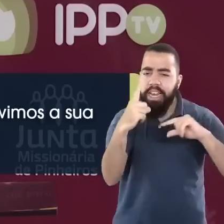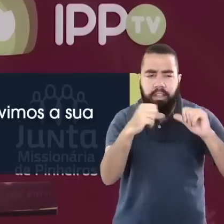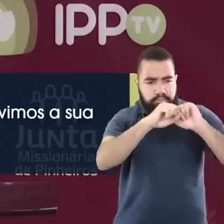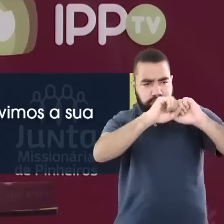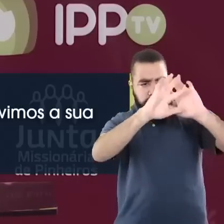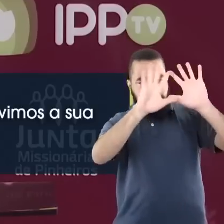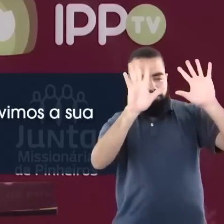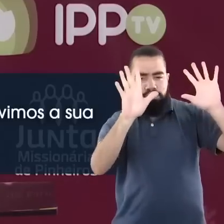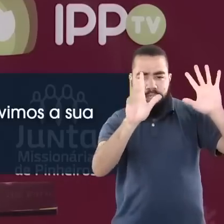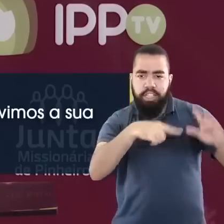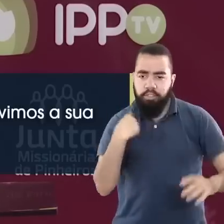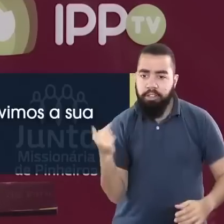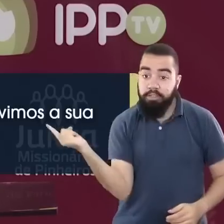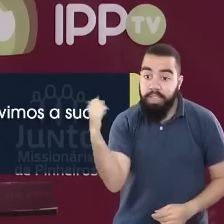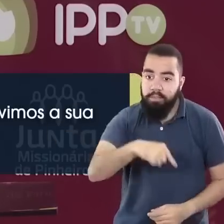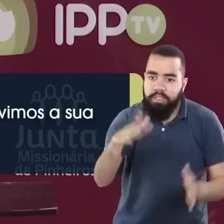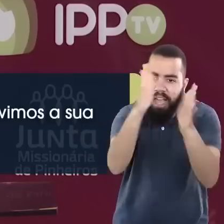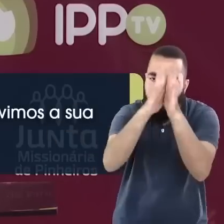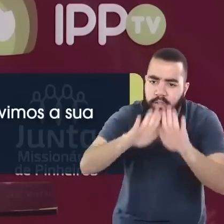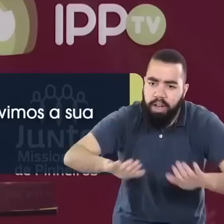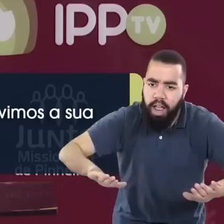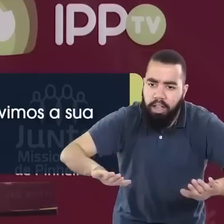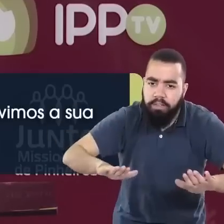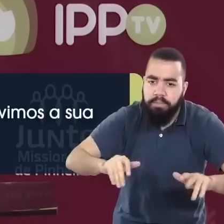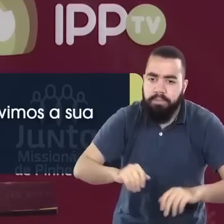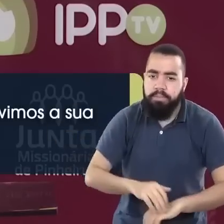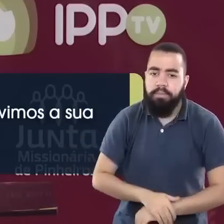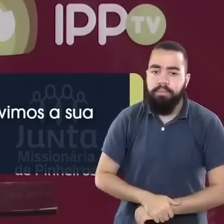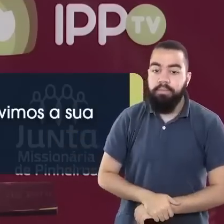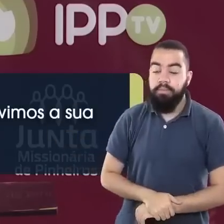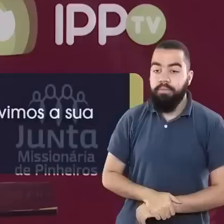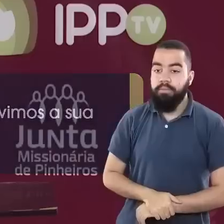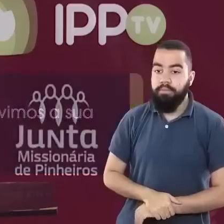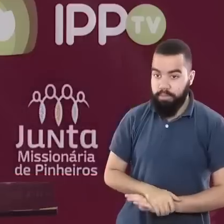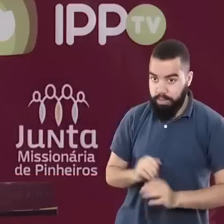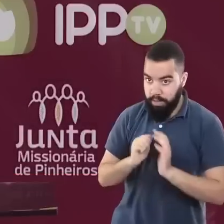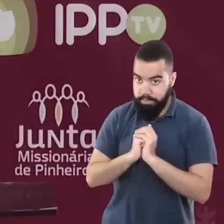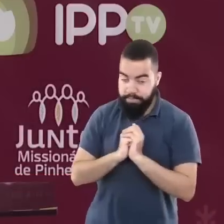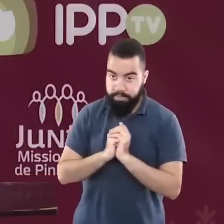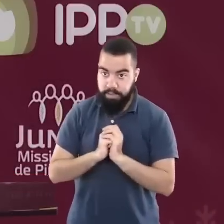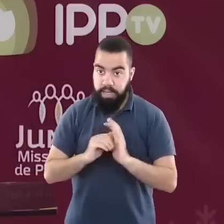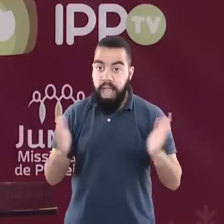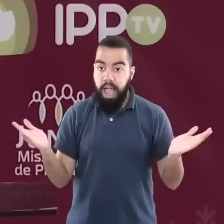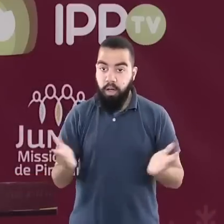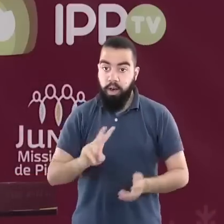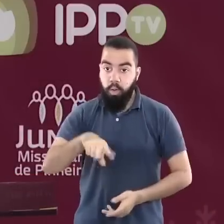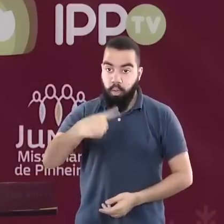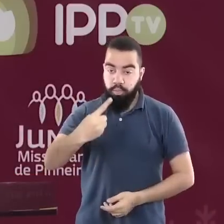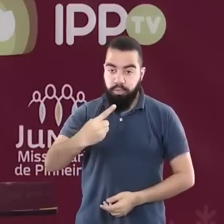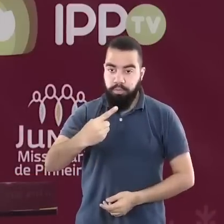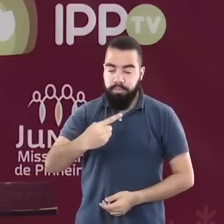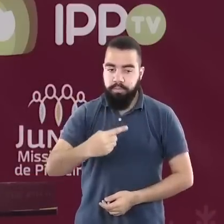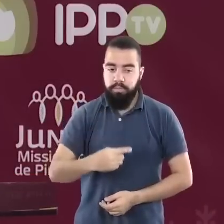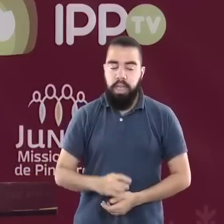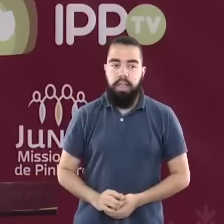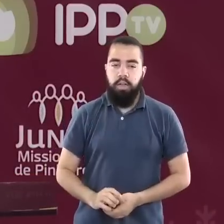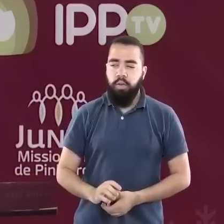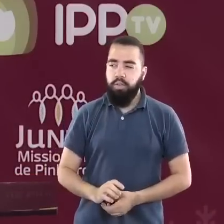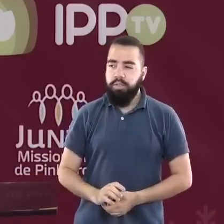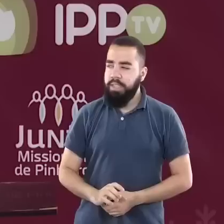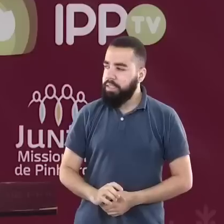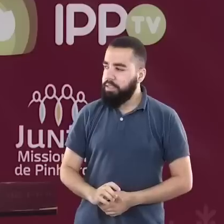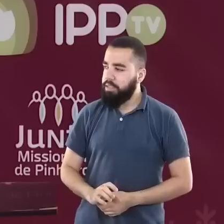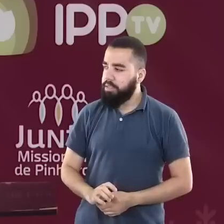e viemos para adorá-lo o segundo texto está lá em Colossenses Capítulo